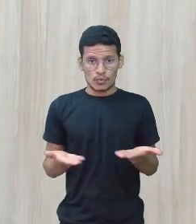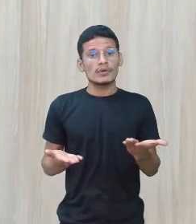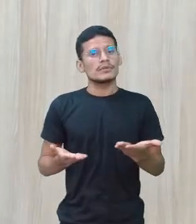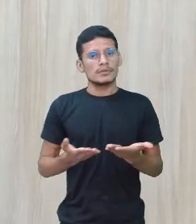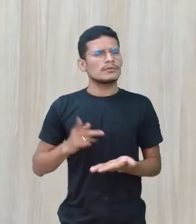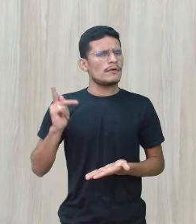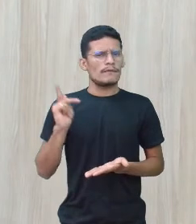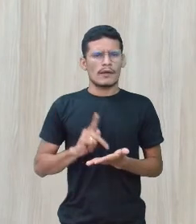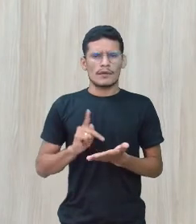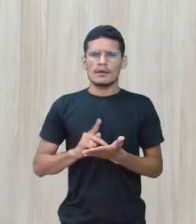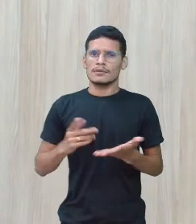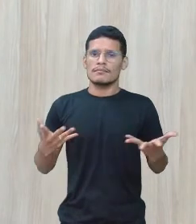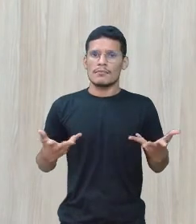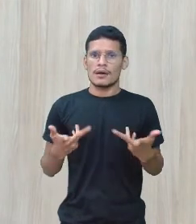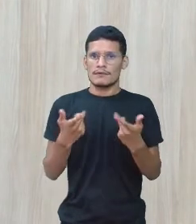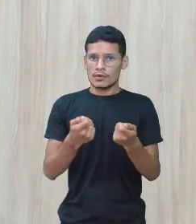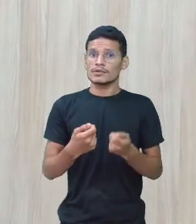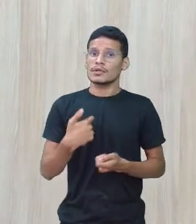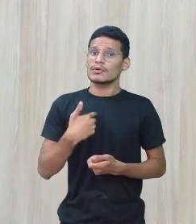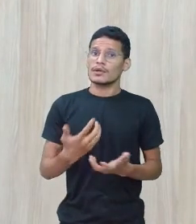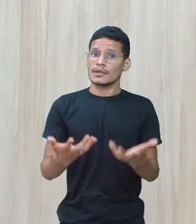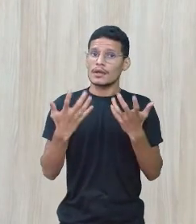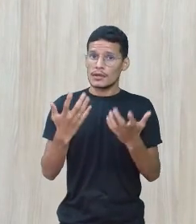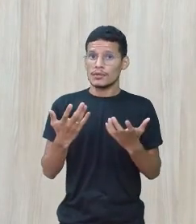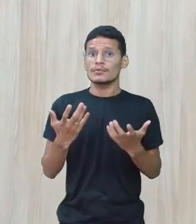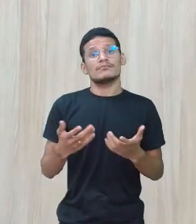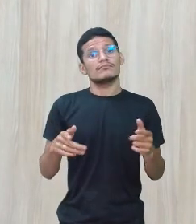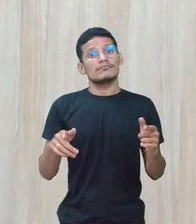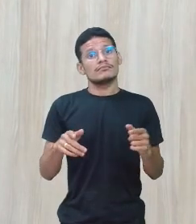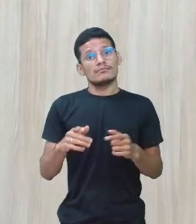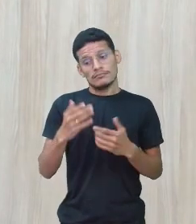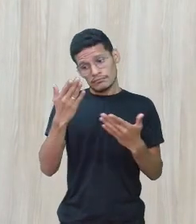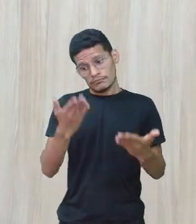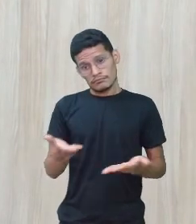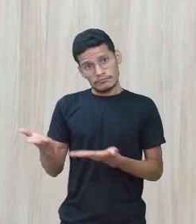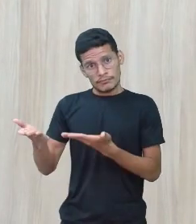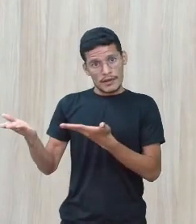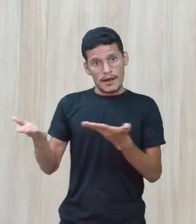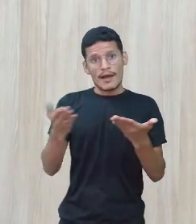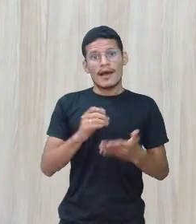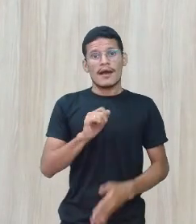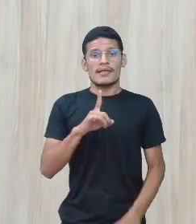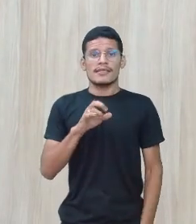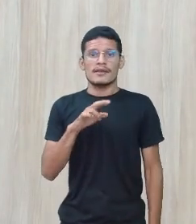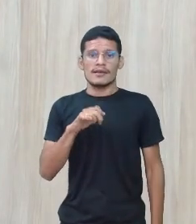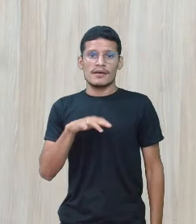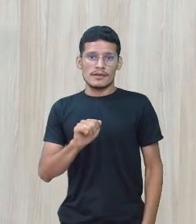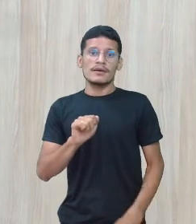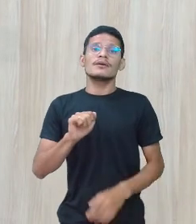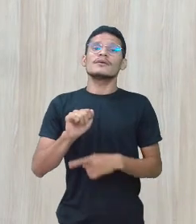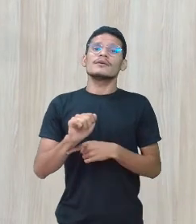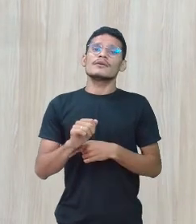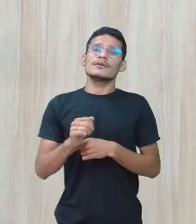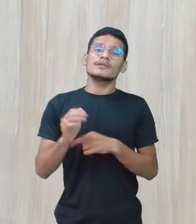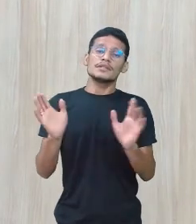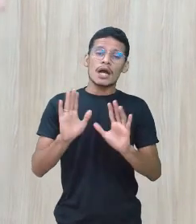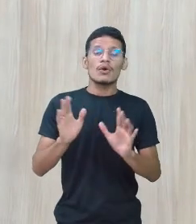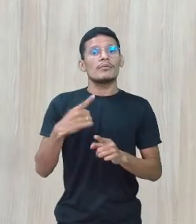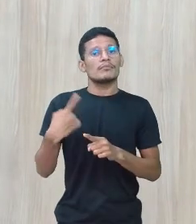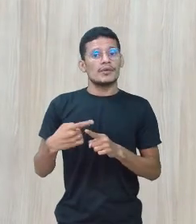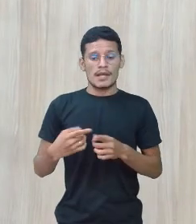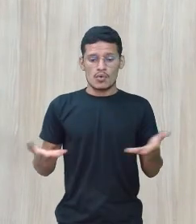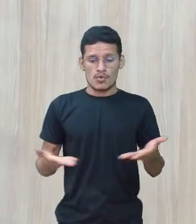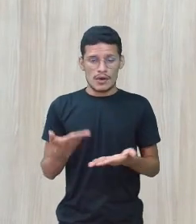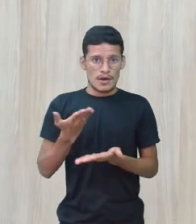De verdade, foi maravilhoso. Eu quero aqui passar para a professora Adri se despedir, porque a nossa aula, infelizmente, chegou ao